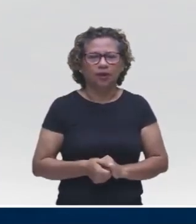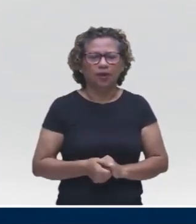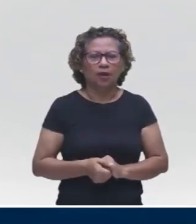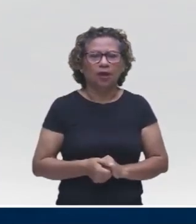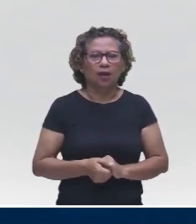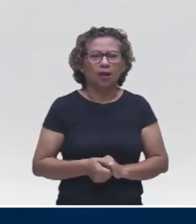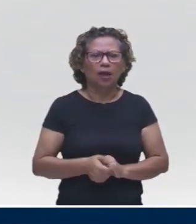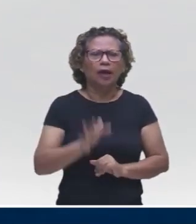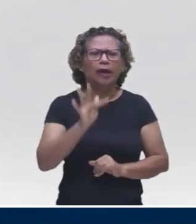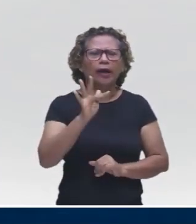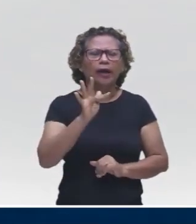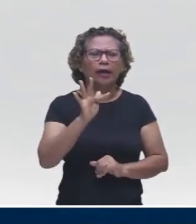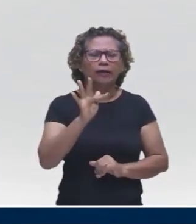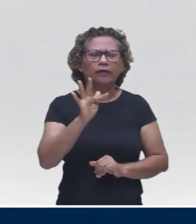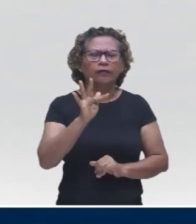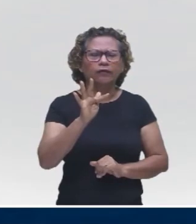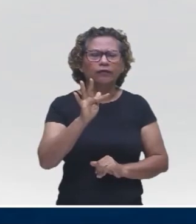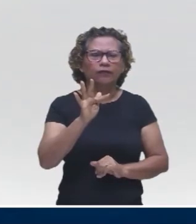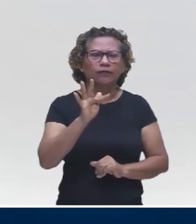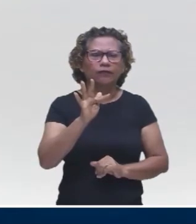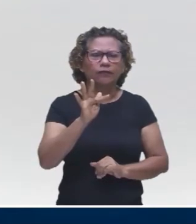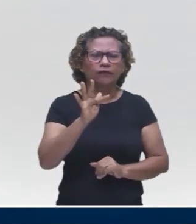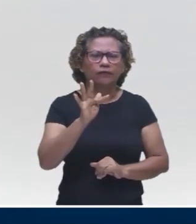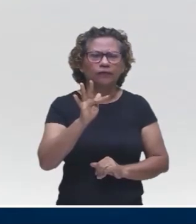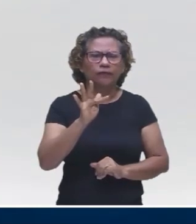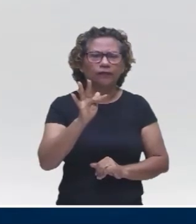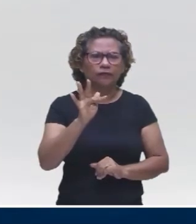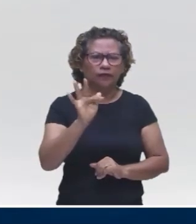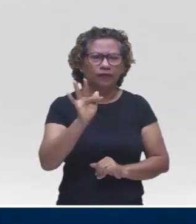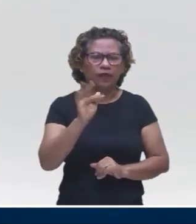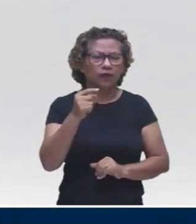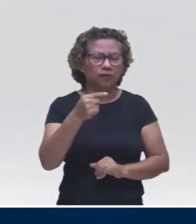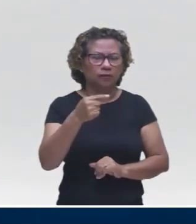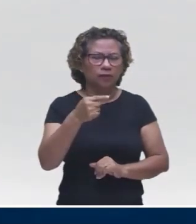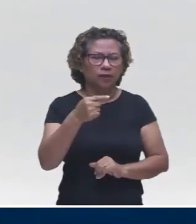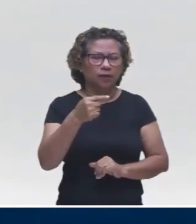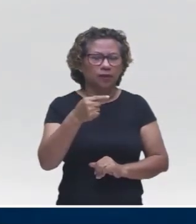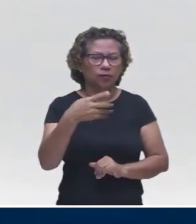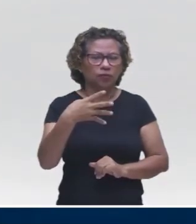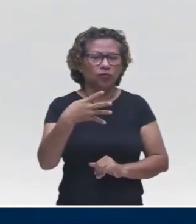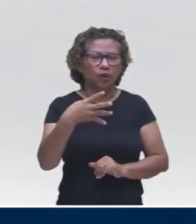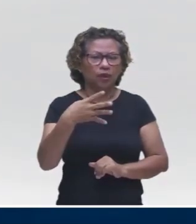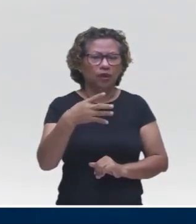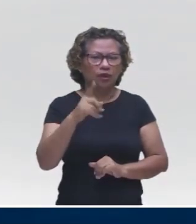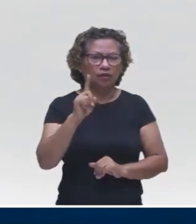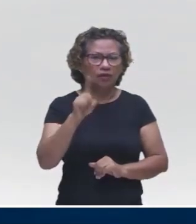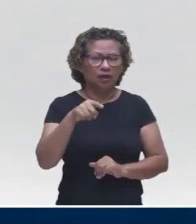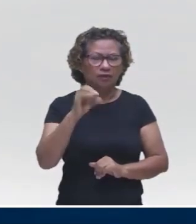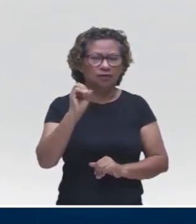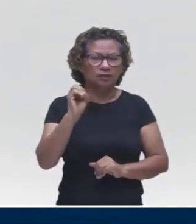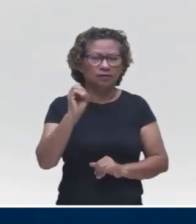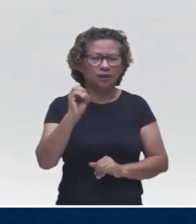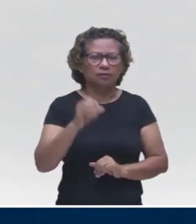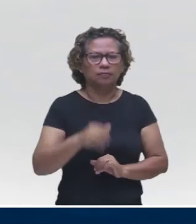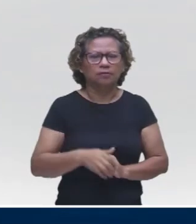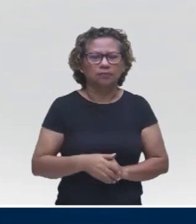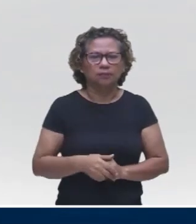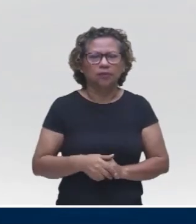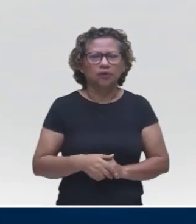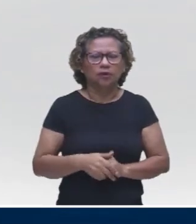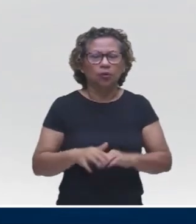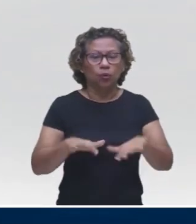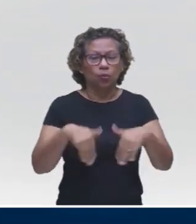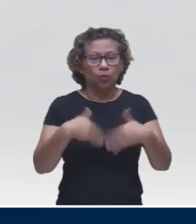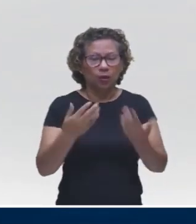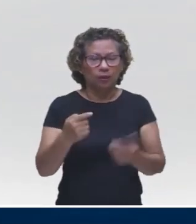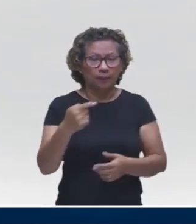De menos 4, perdão. A f de menos 4, ó, é 0, ó. Quando o x é menos 4, quanto é que